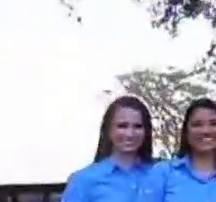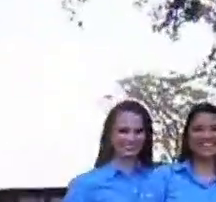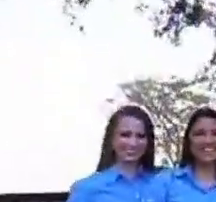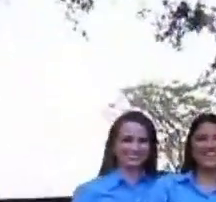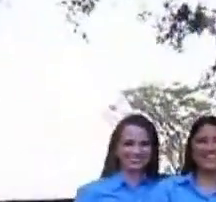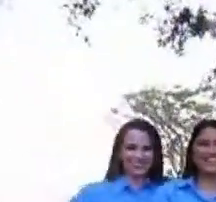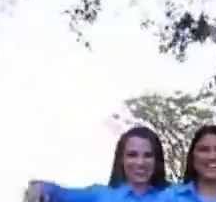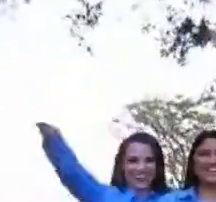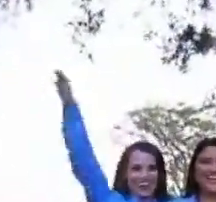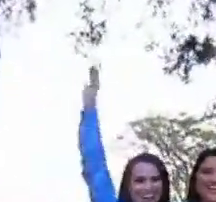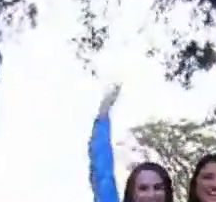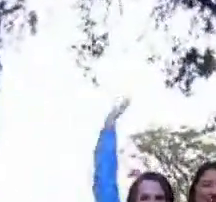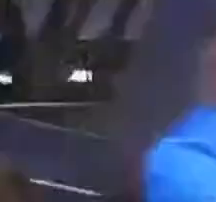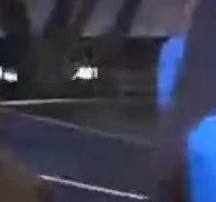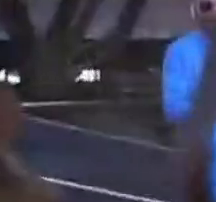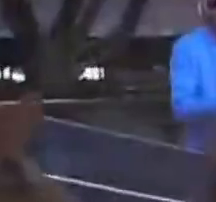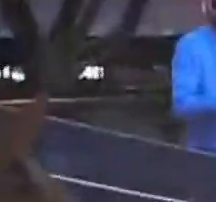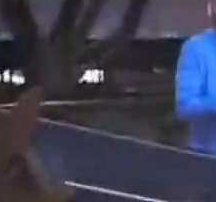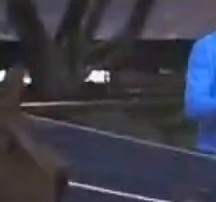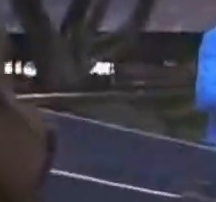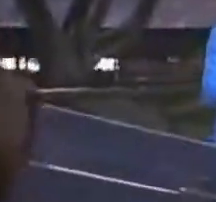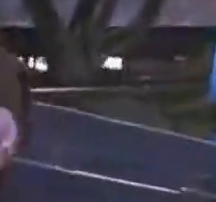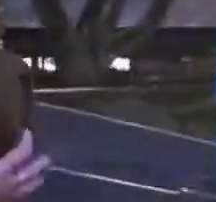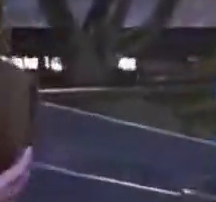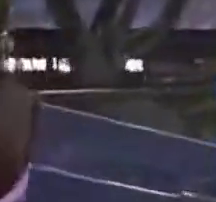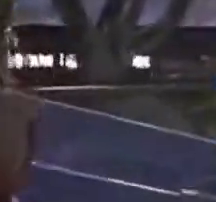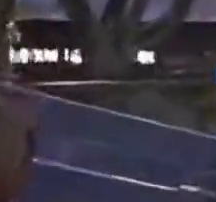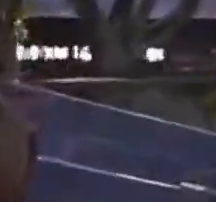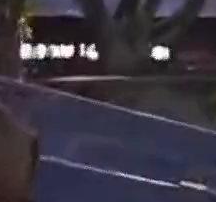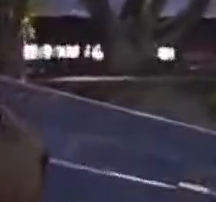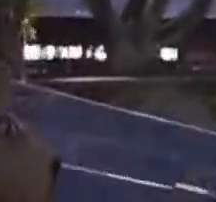finding myself and